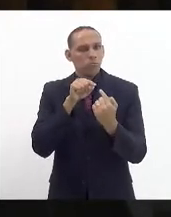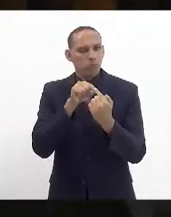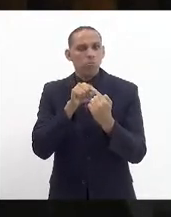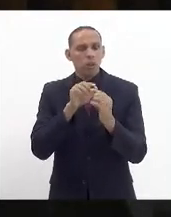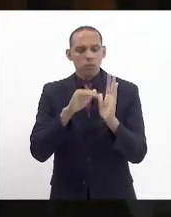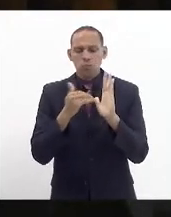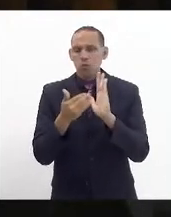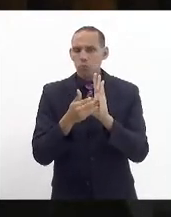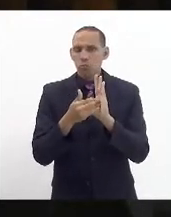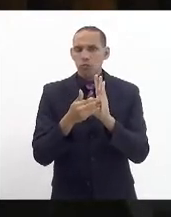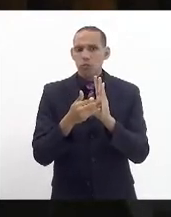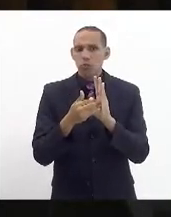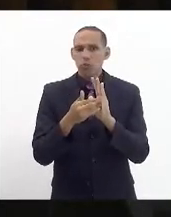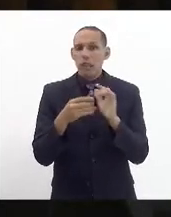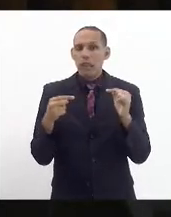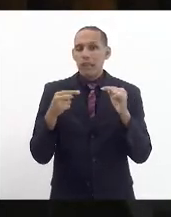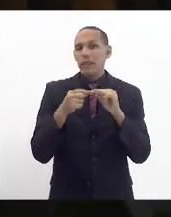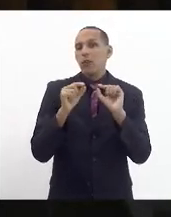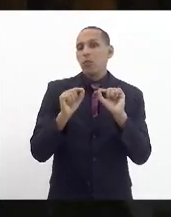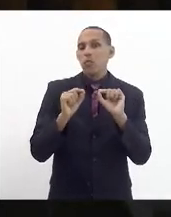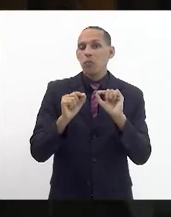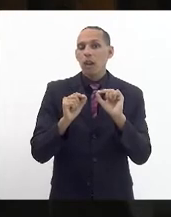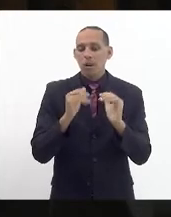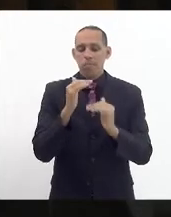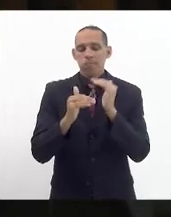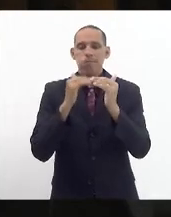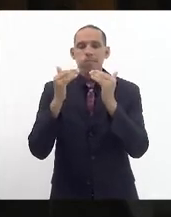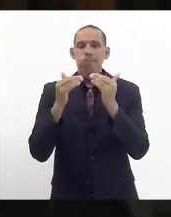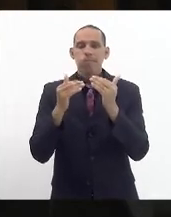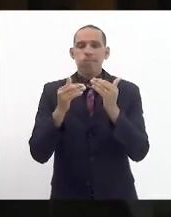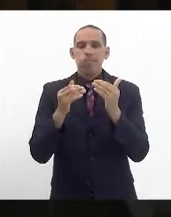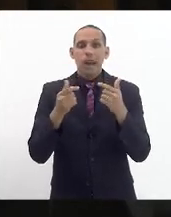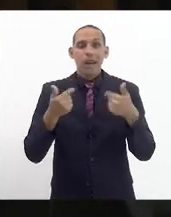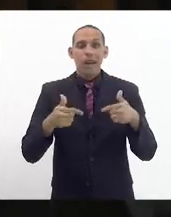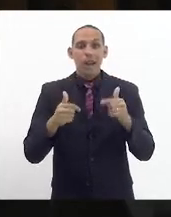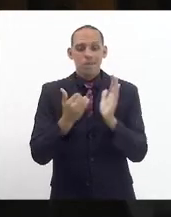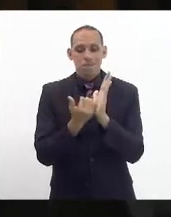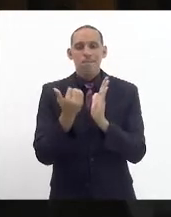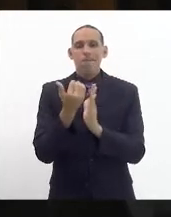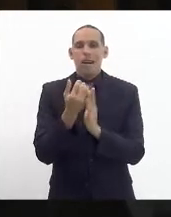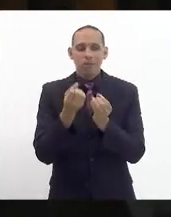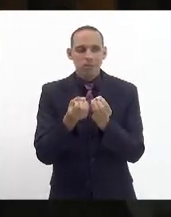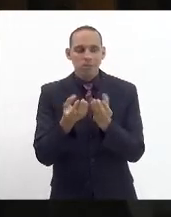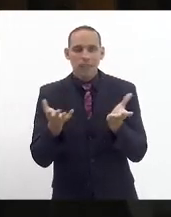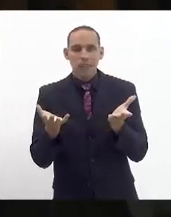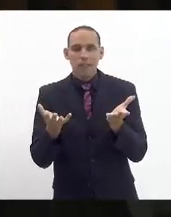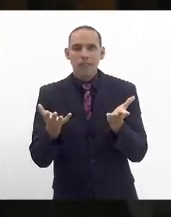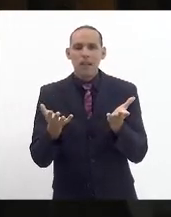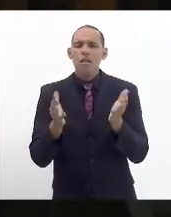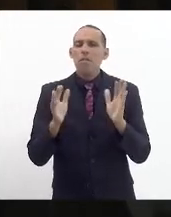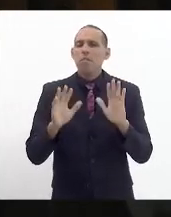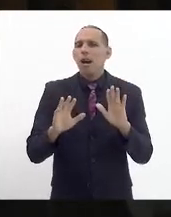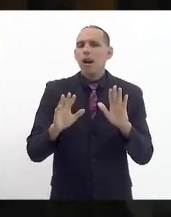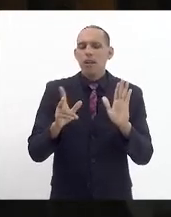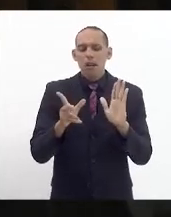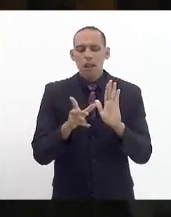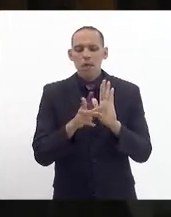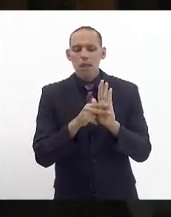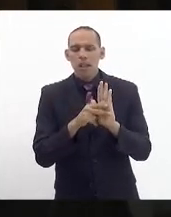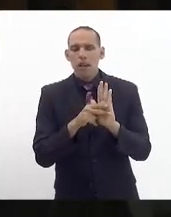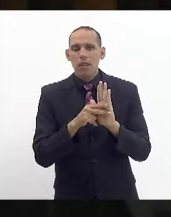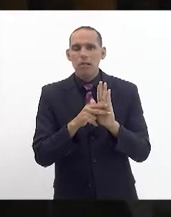o que significa desenvolvimento e geração de empregos. Quais são as questões que originaram as emendas que